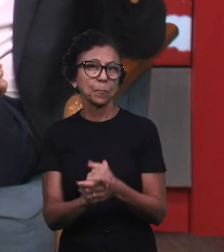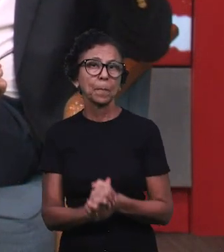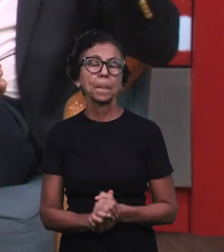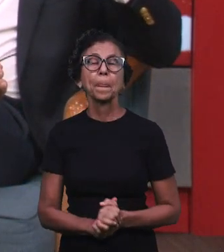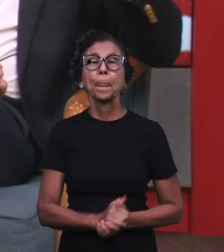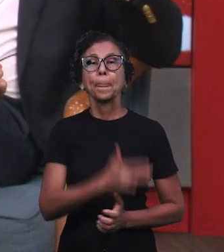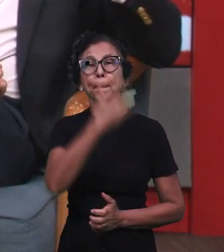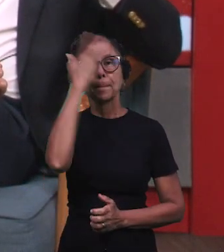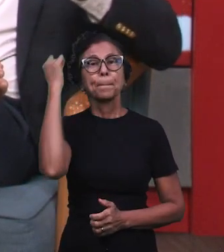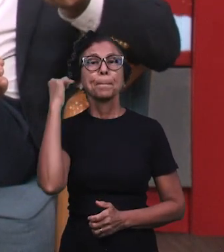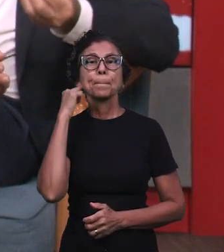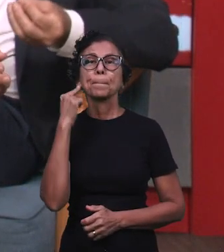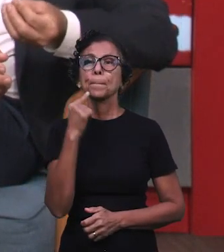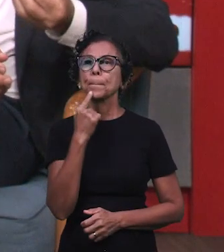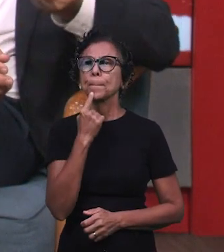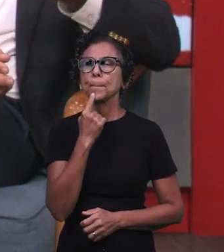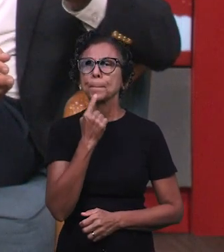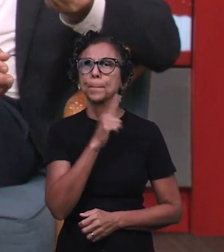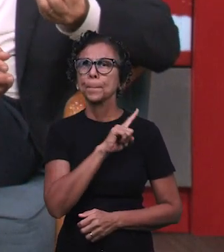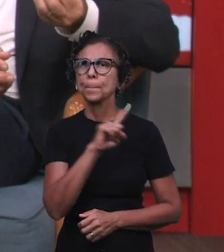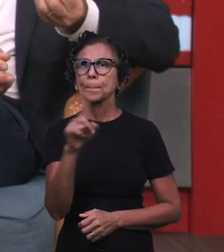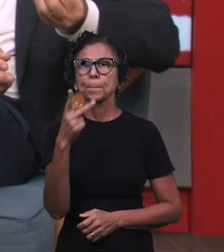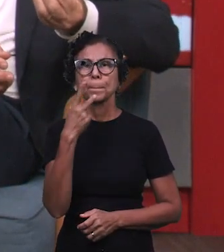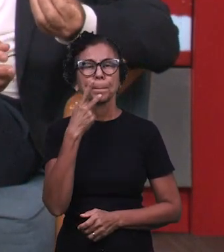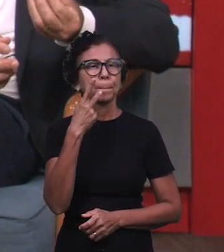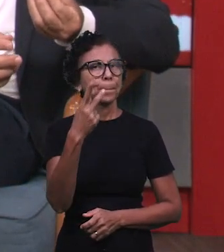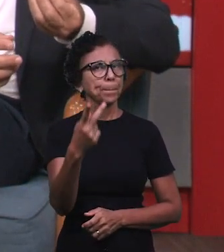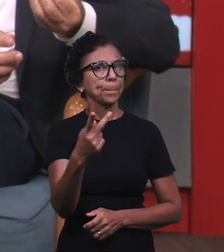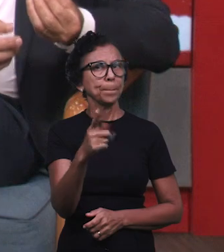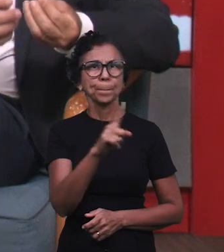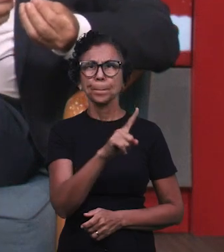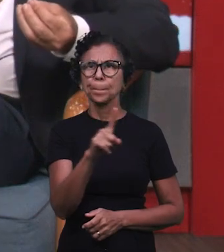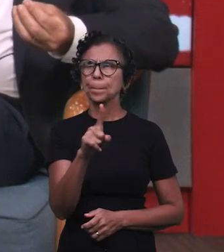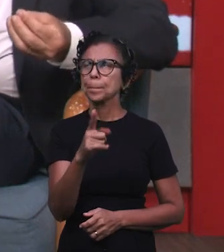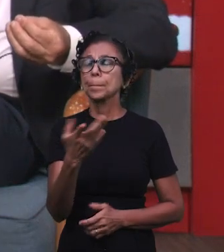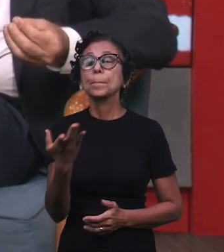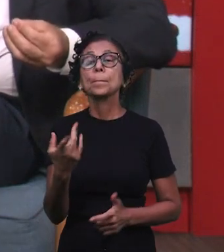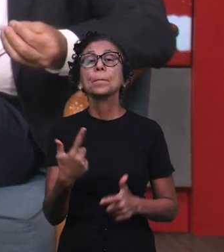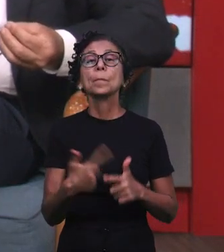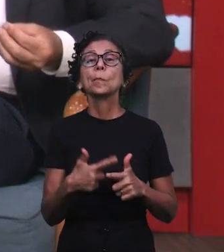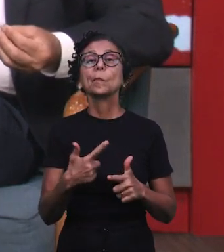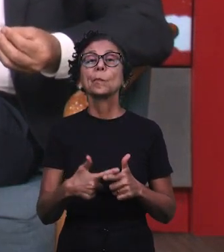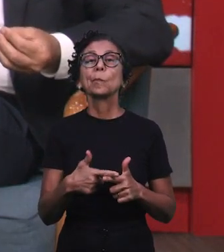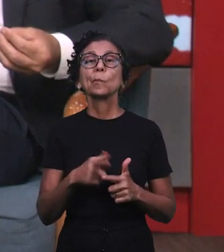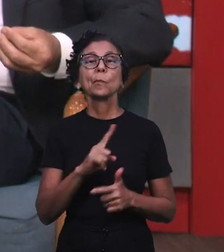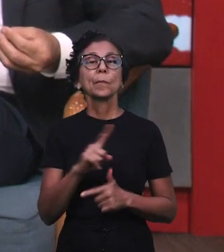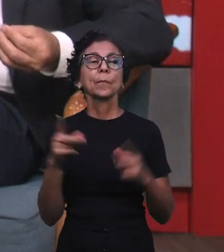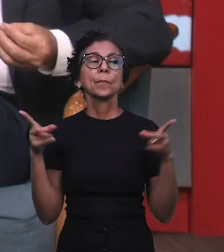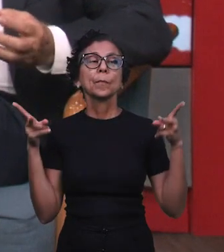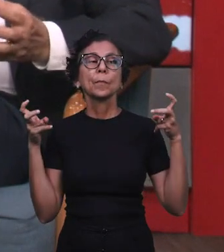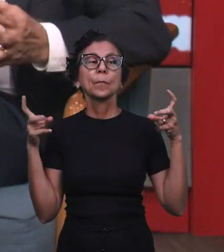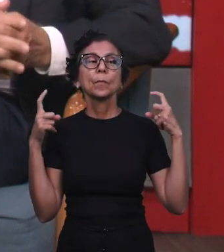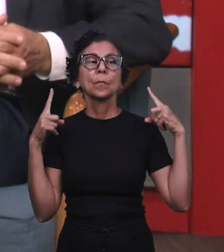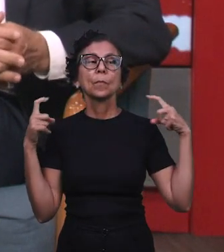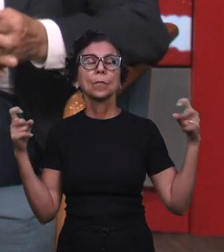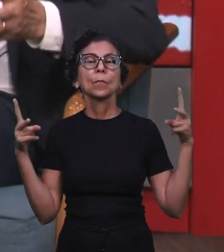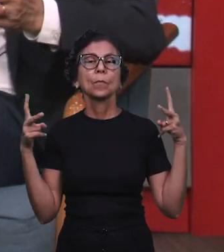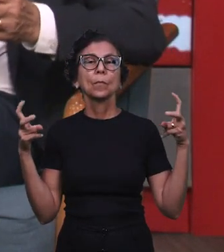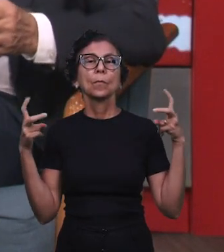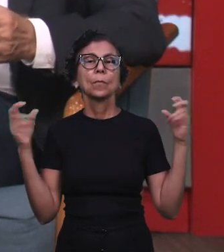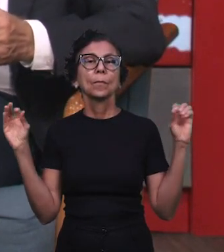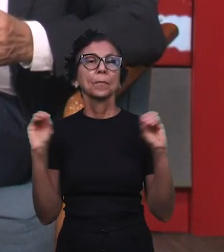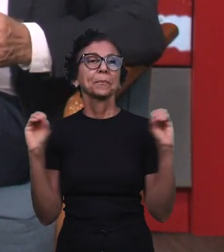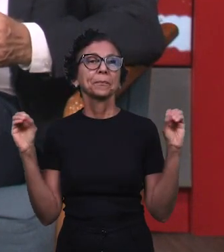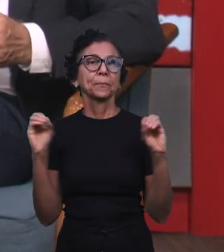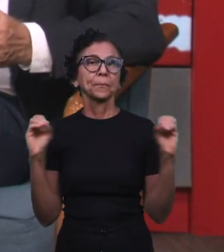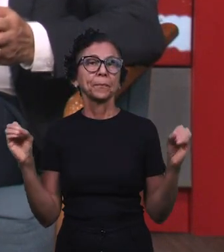Então, o surdo não fala. Sim, o surdo não fala porque ele não capta esses sons. A